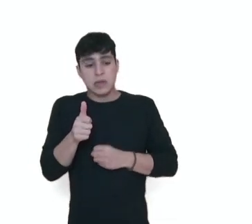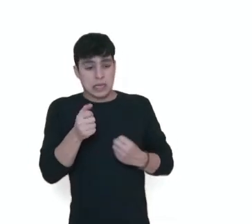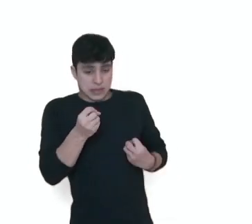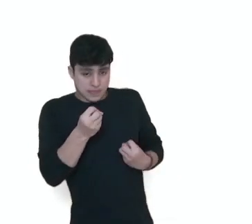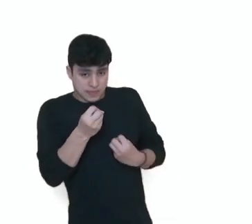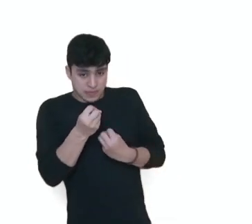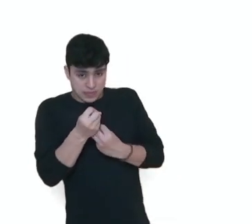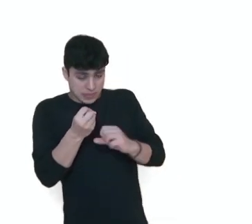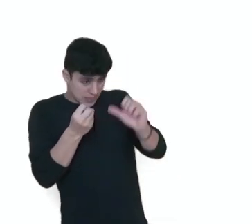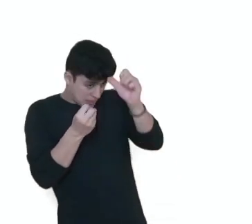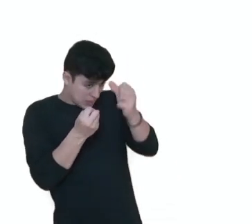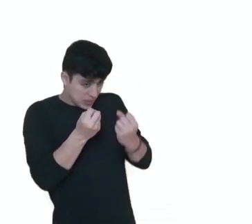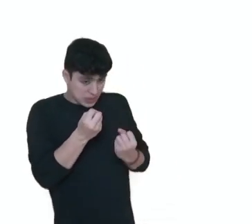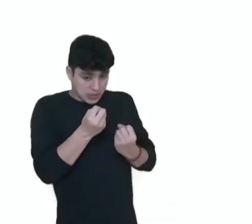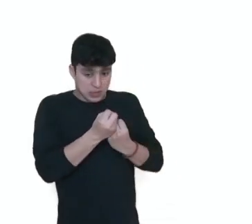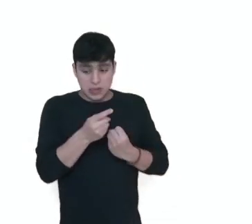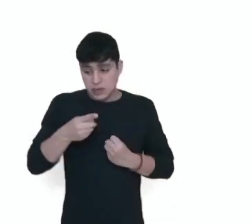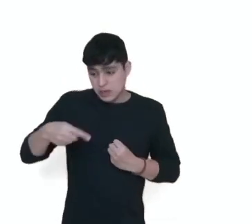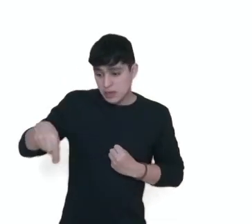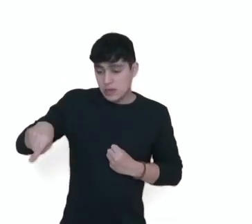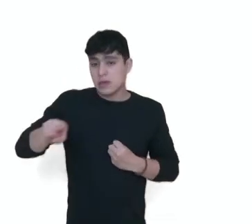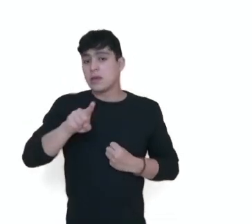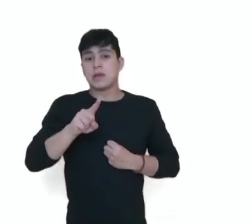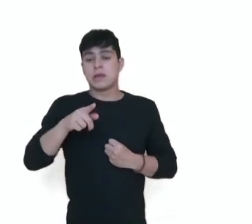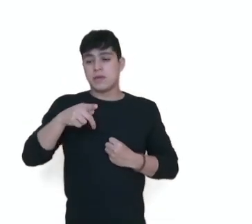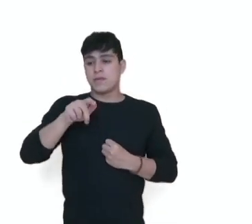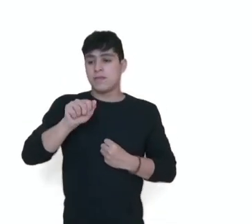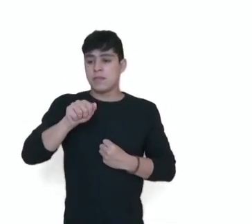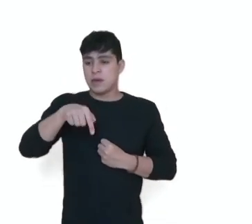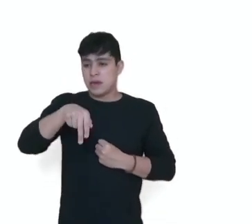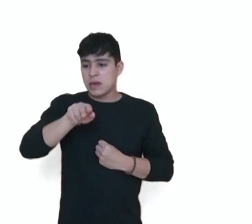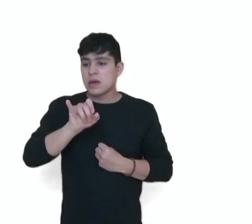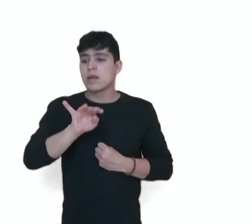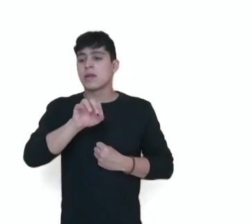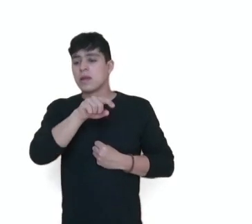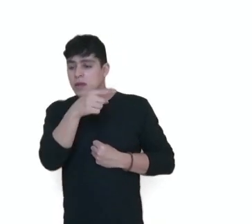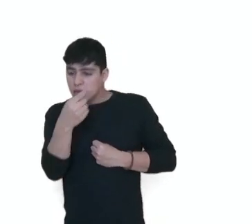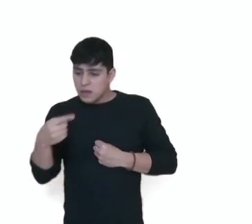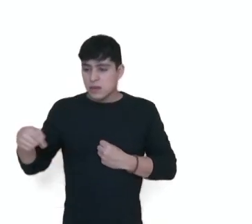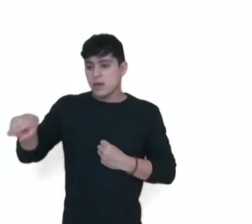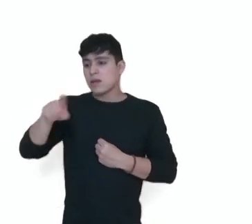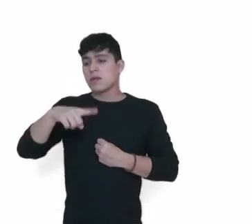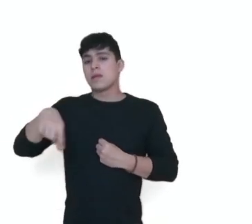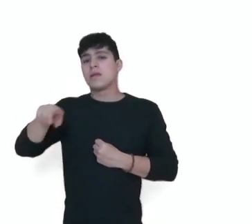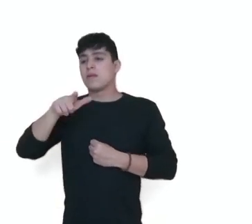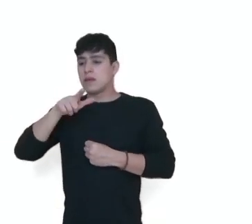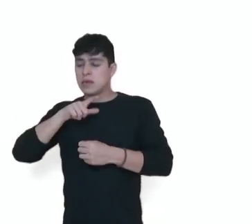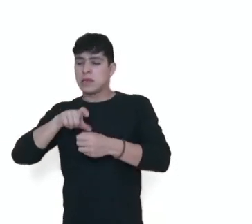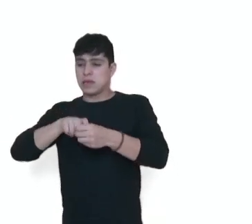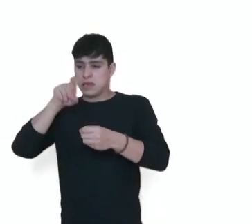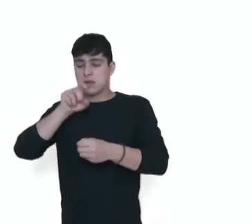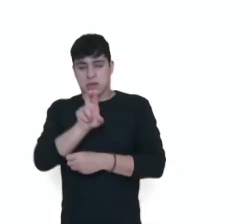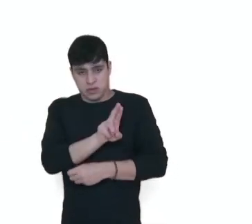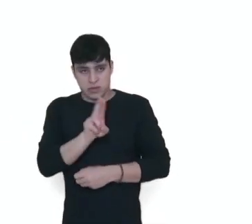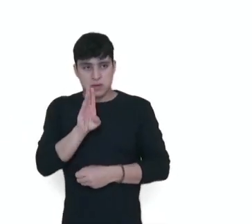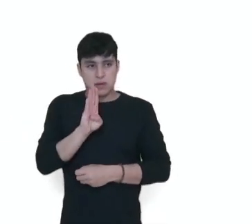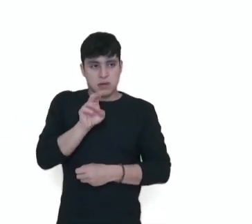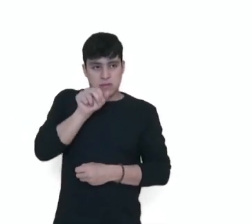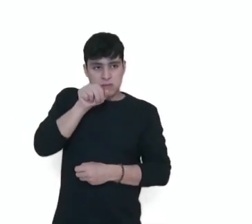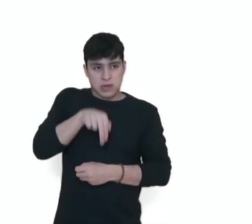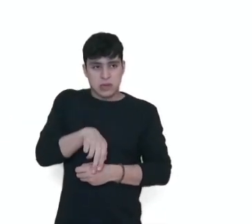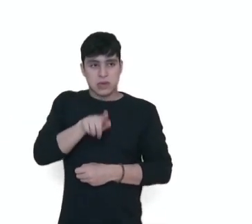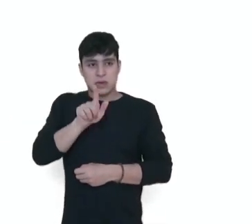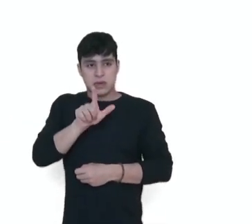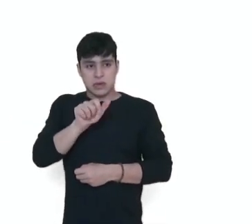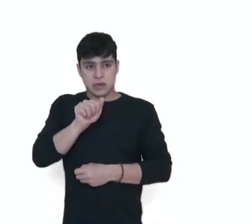Índia, o Paquistão Oriental vai se tornar independente, né, com o nome de Bangladesh. Aqui nesse mapa a gente consegue